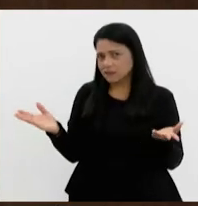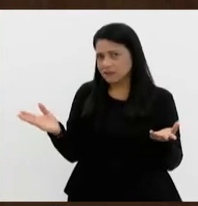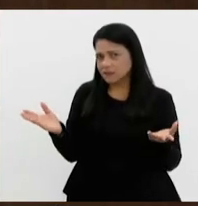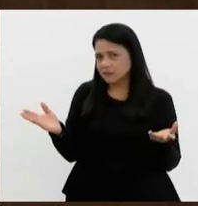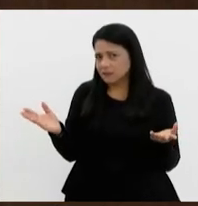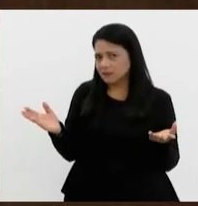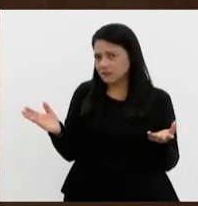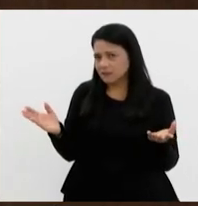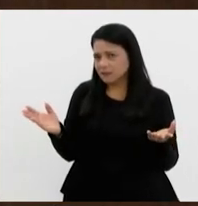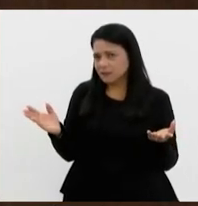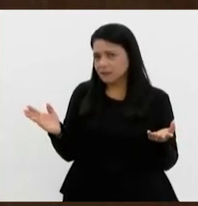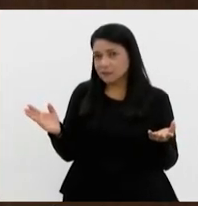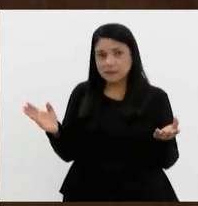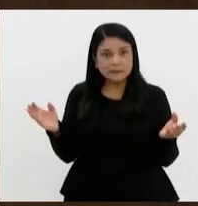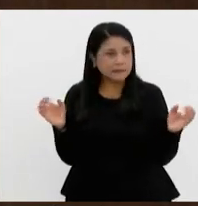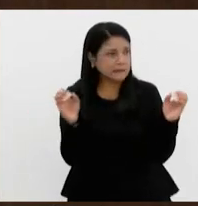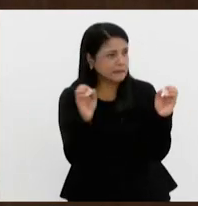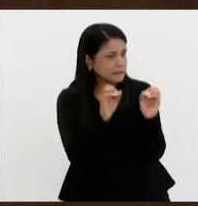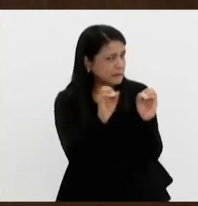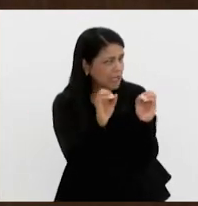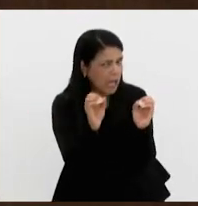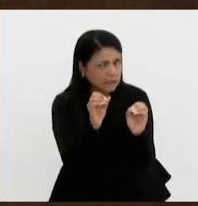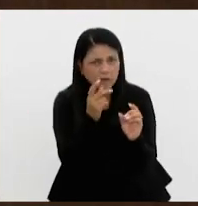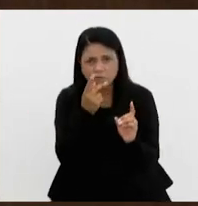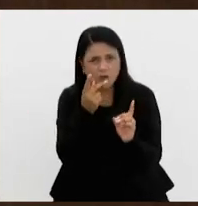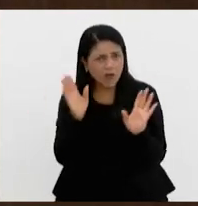Ninguém fala absolutamente nada.